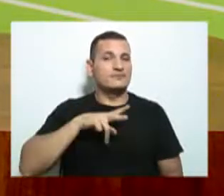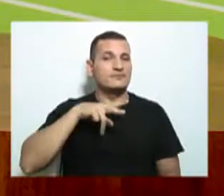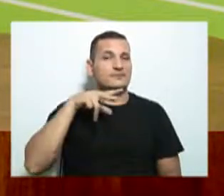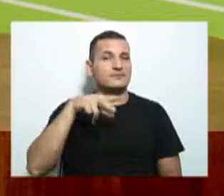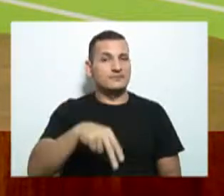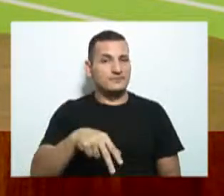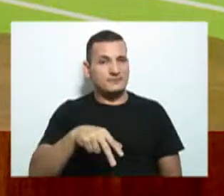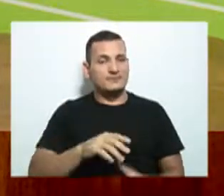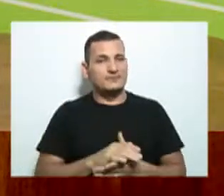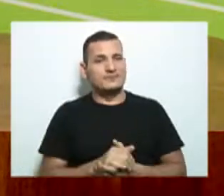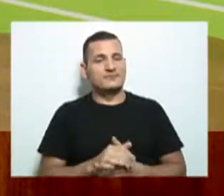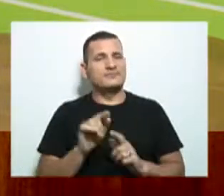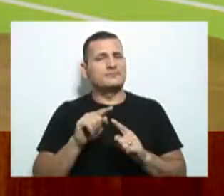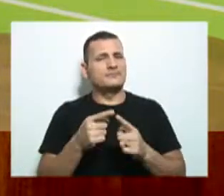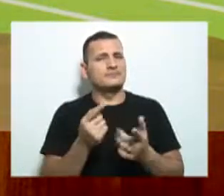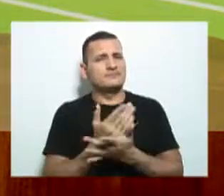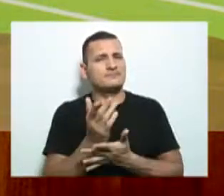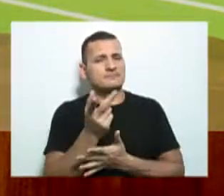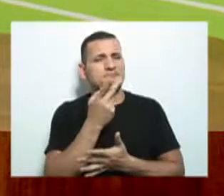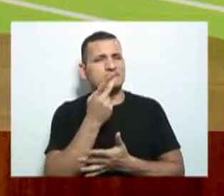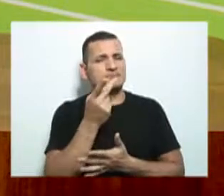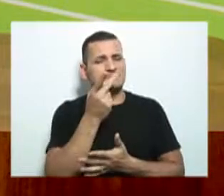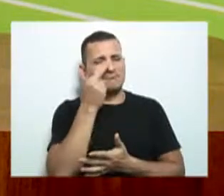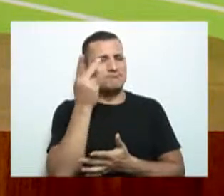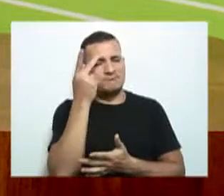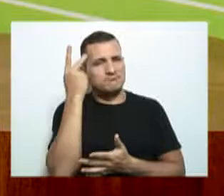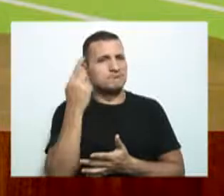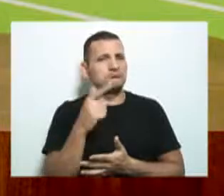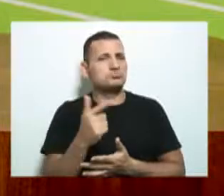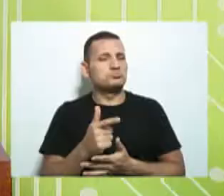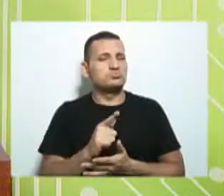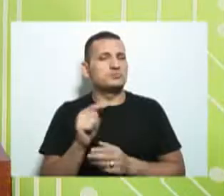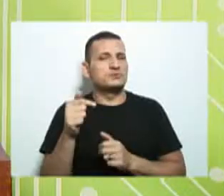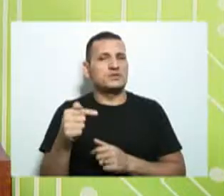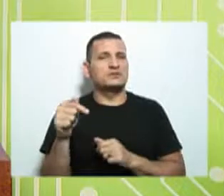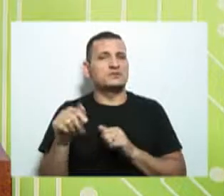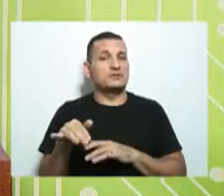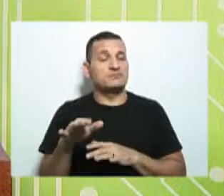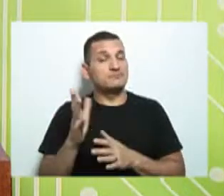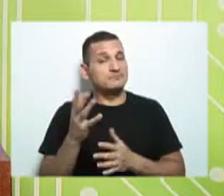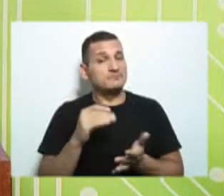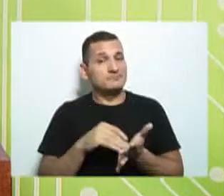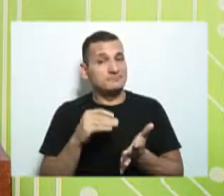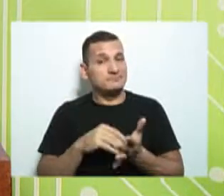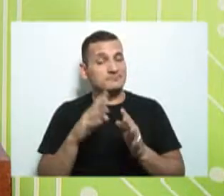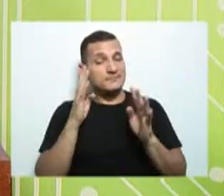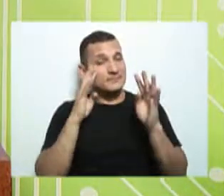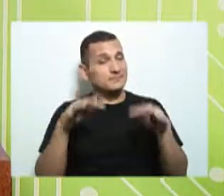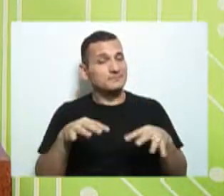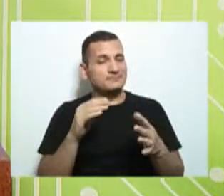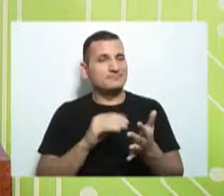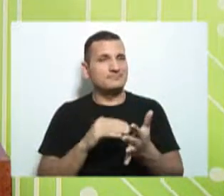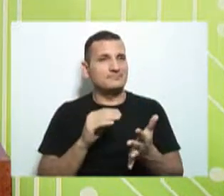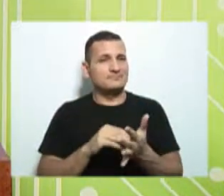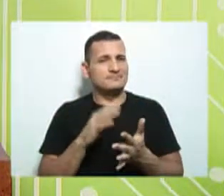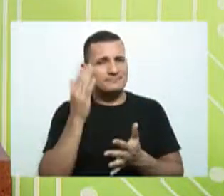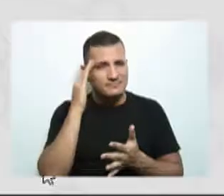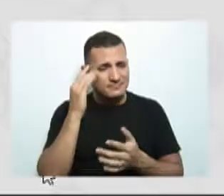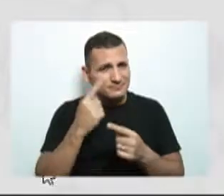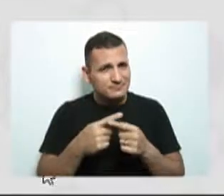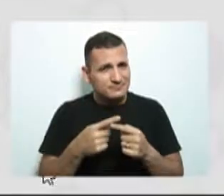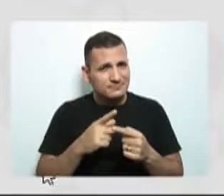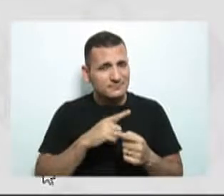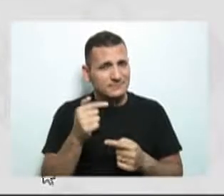Mas algumas pessoas falaram que não tem 7 de setembro. Tá vendo? Falta de atenção. Entendeu, então, por que existe 7 de